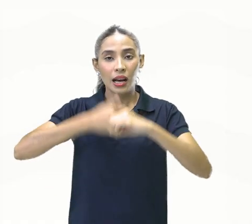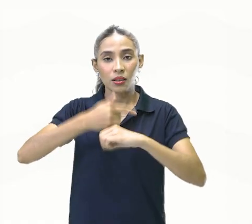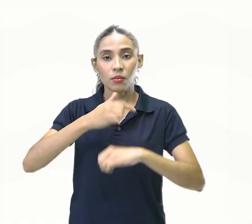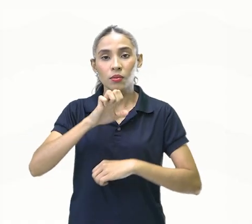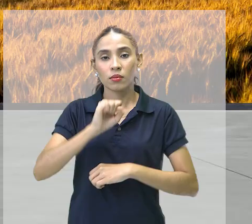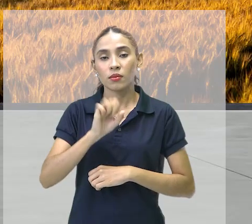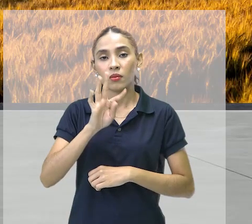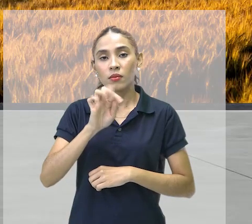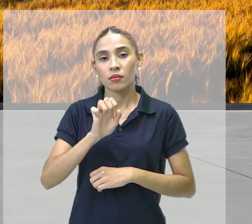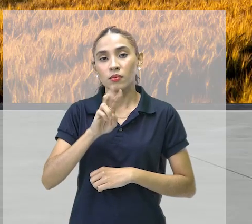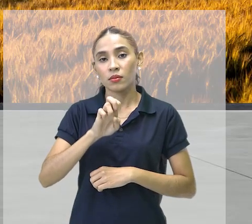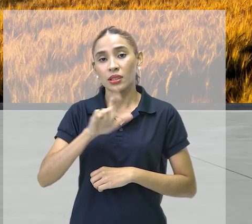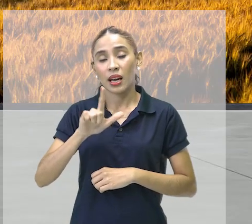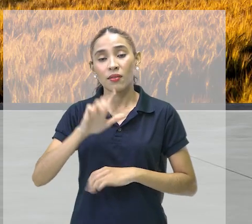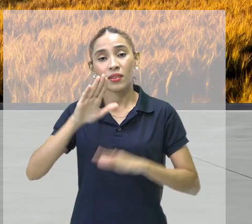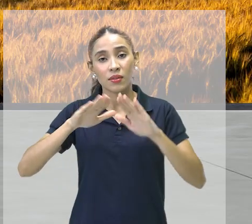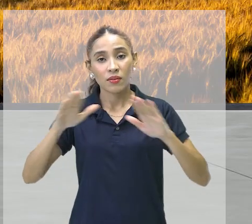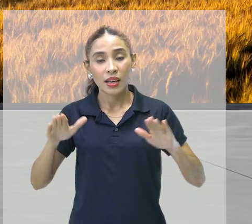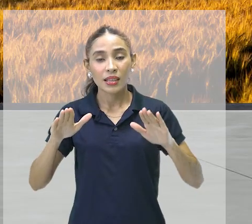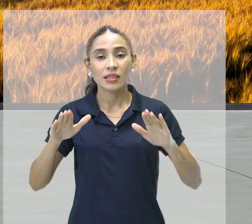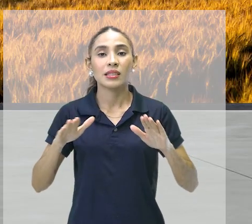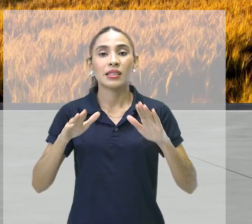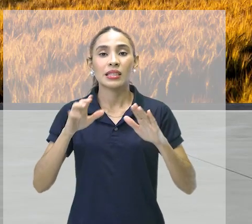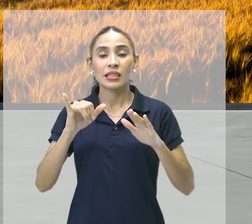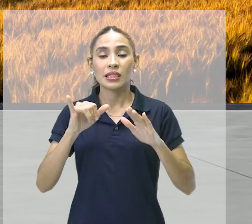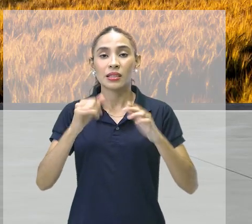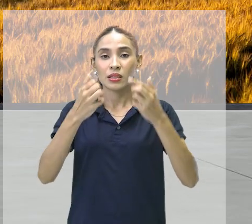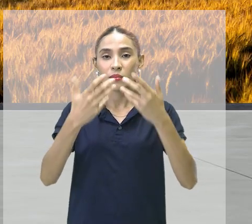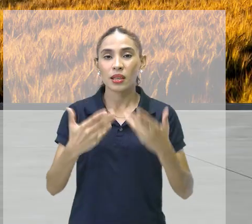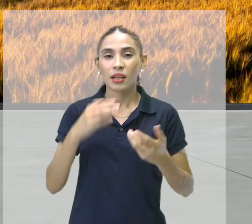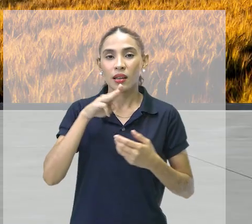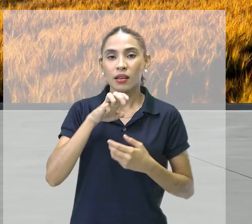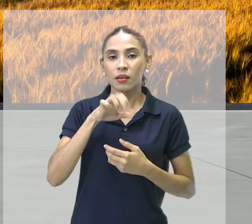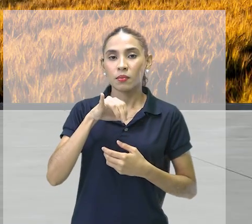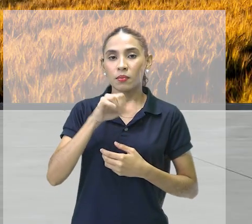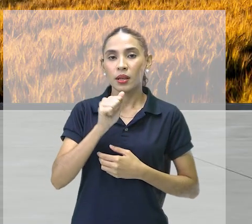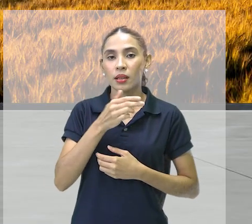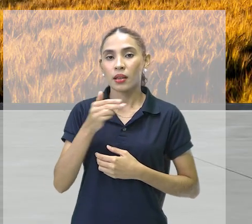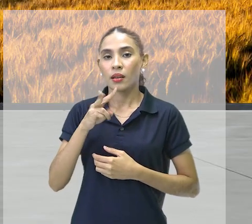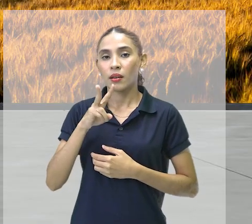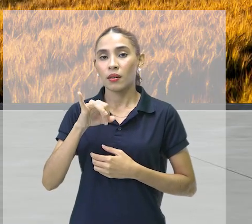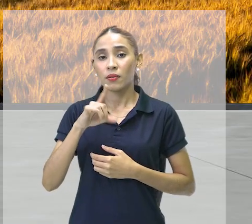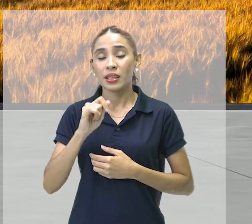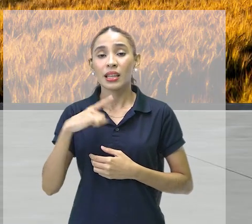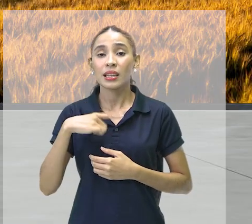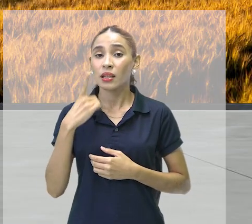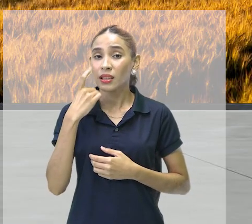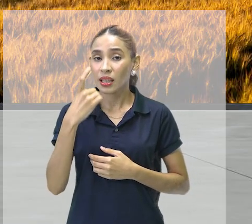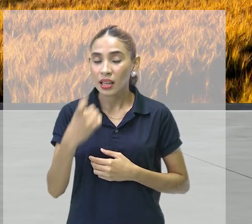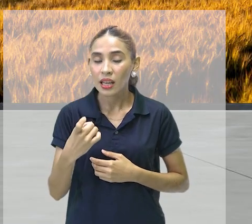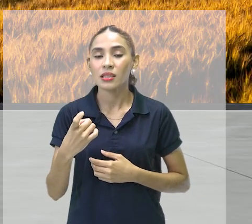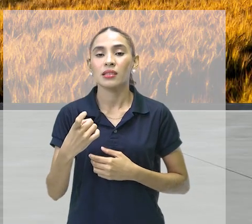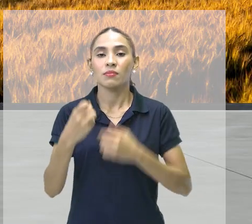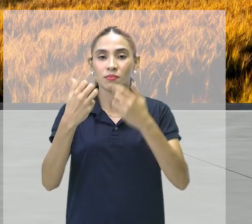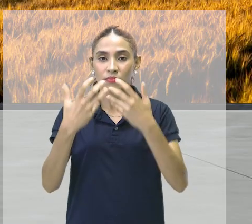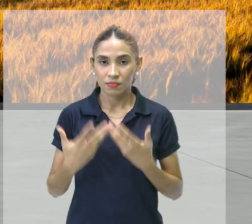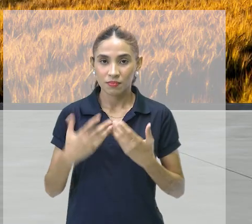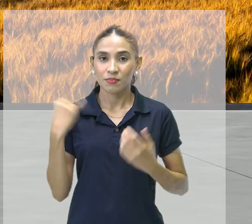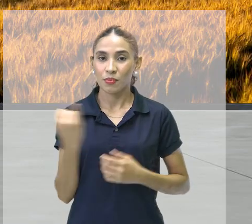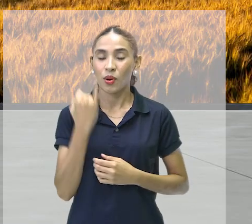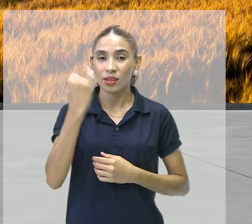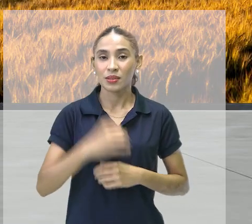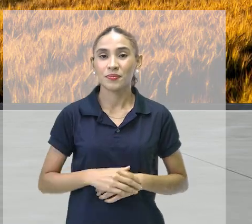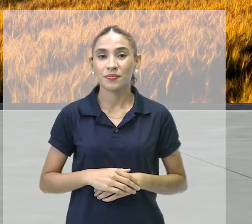E muitas das vezes, ao falar dessa meia-vida, eu tenho uma aplicação muito interessante para falar para